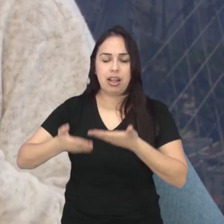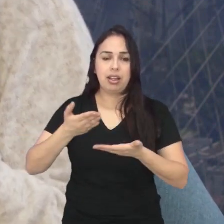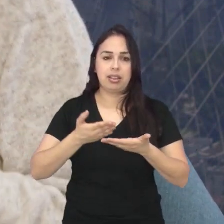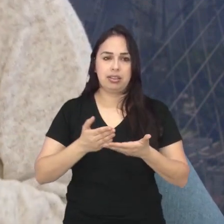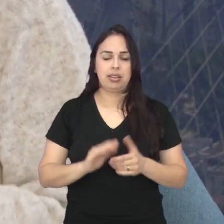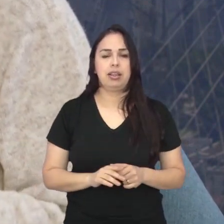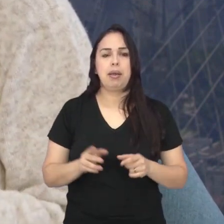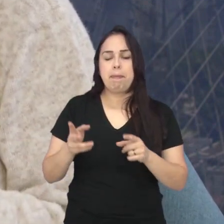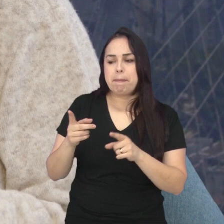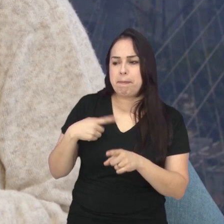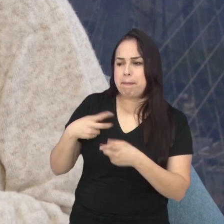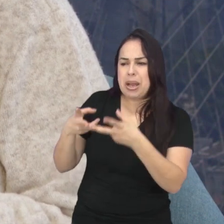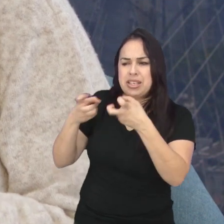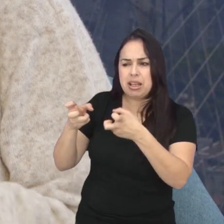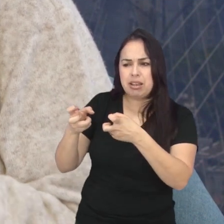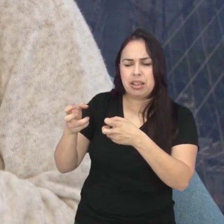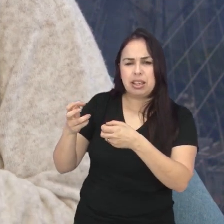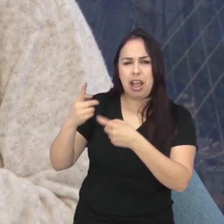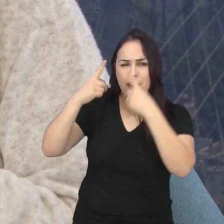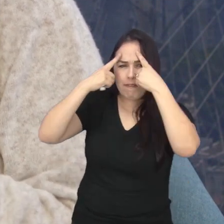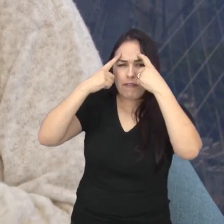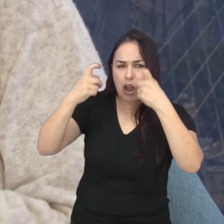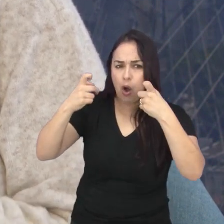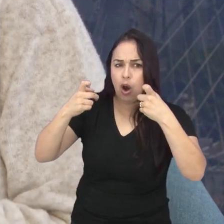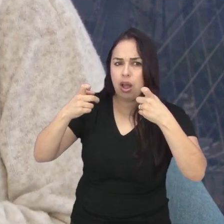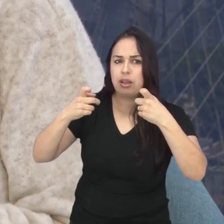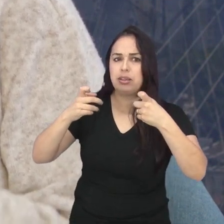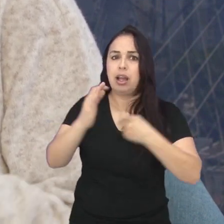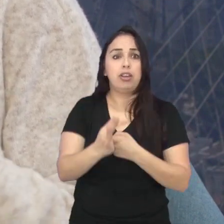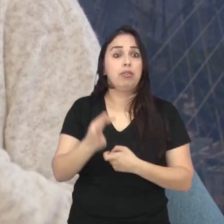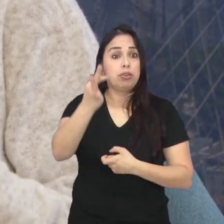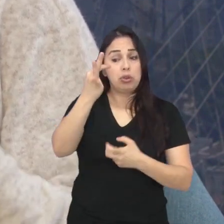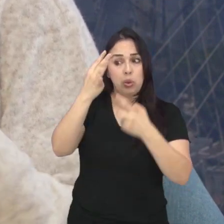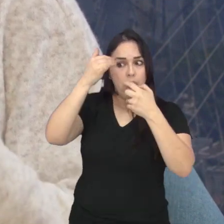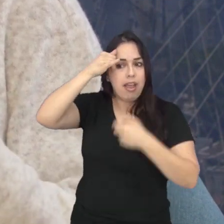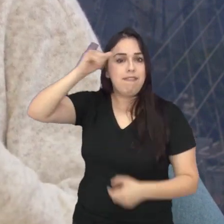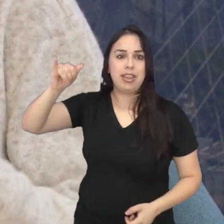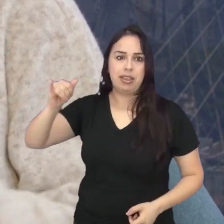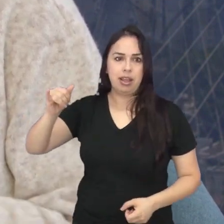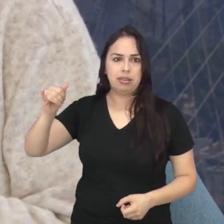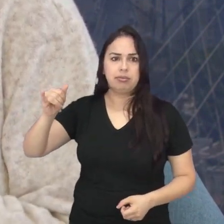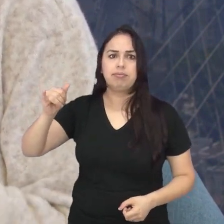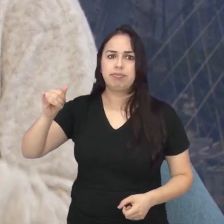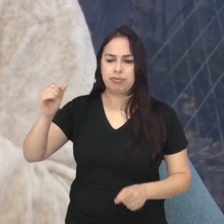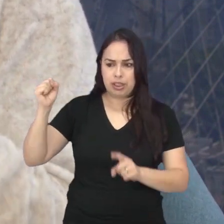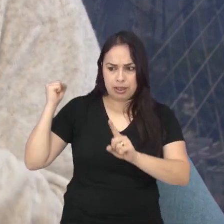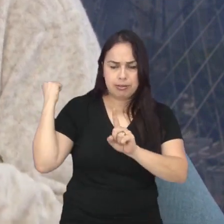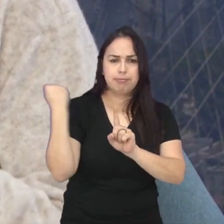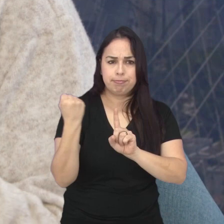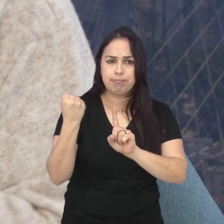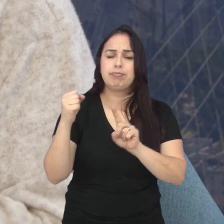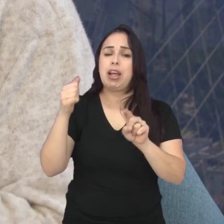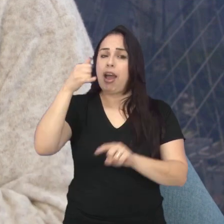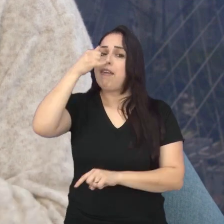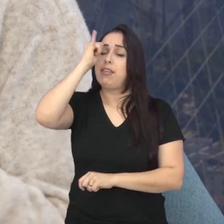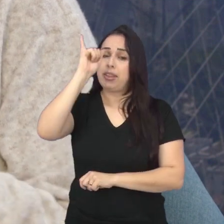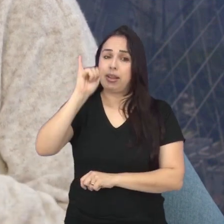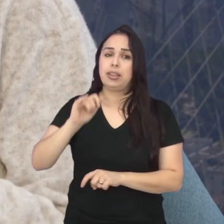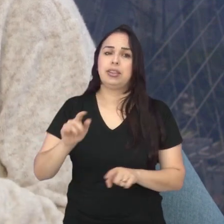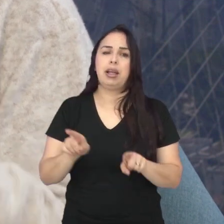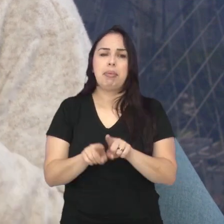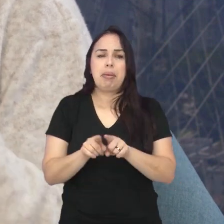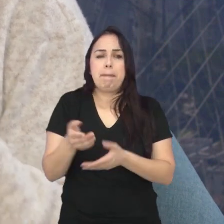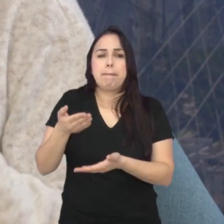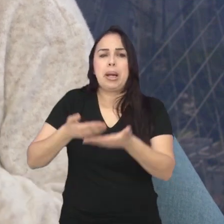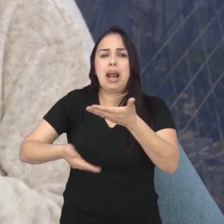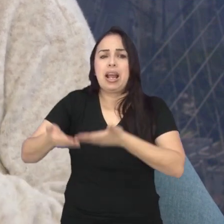a identificar as violências, a gente evitaria muito dos crimes, né? E,